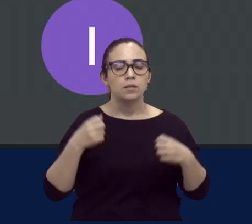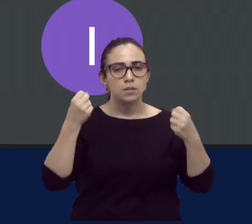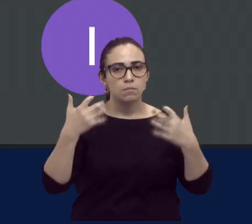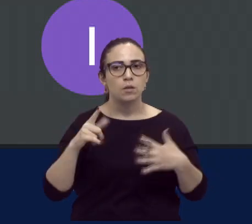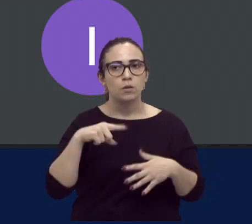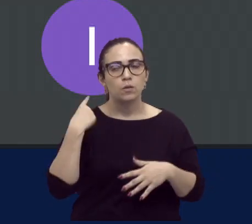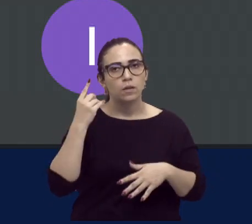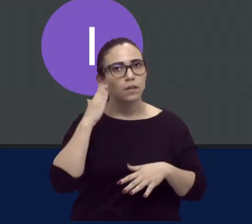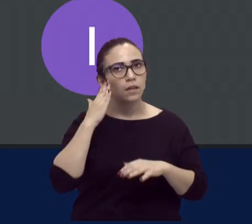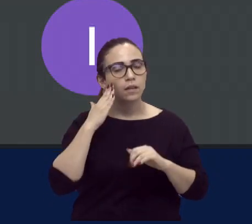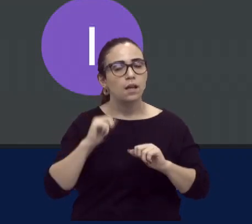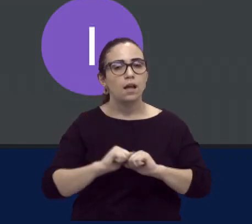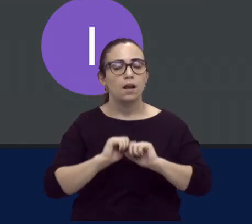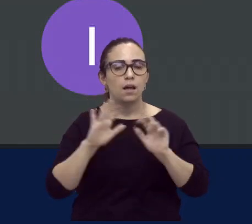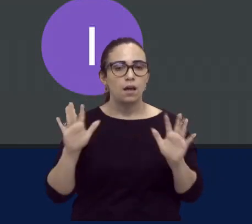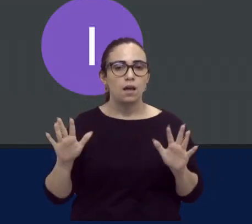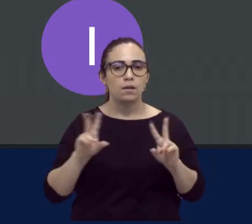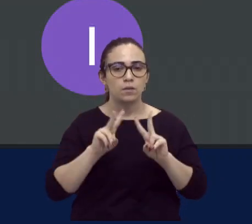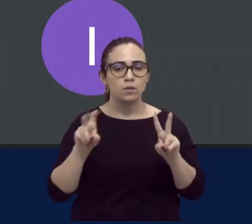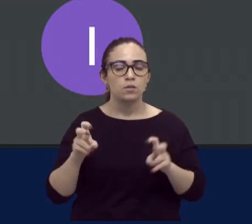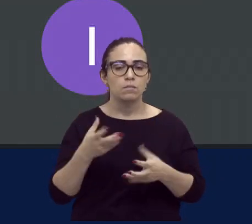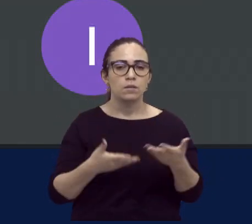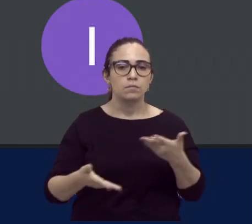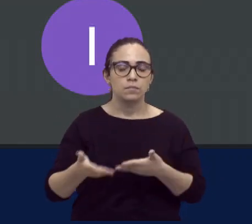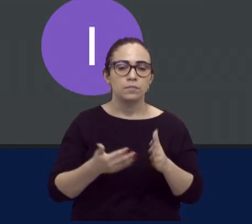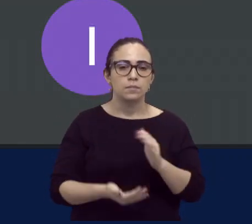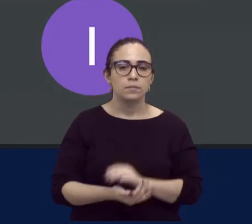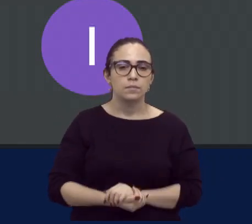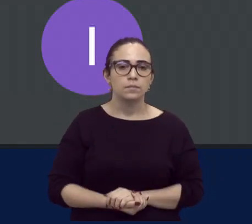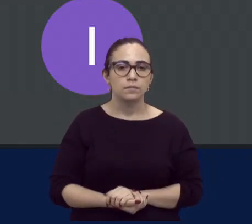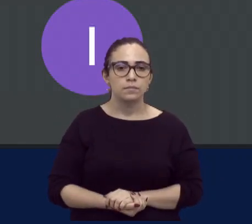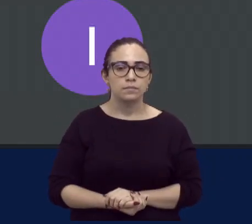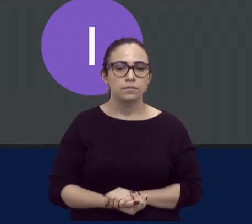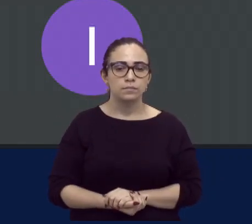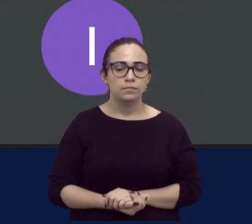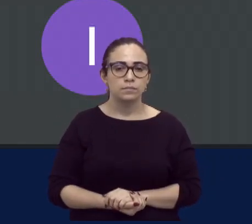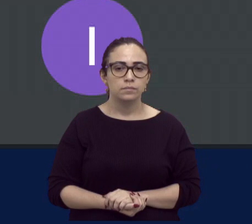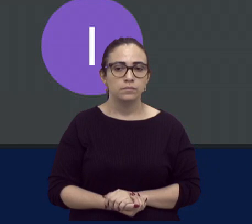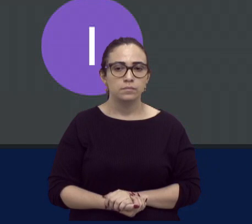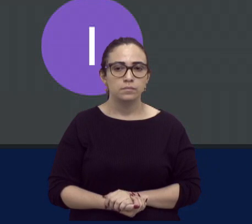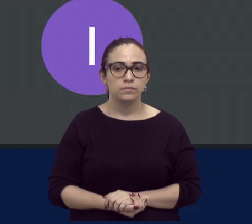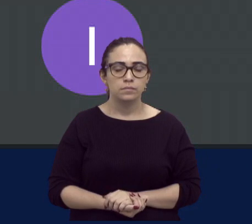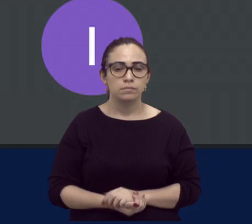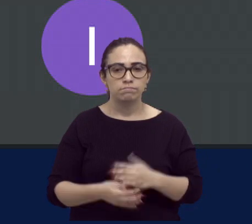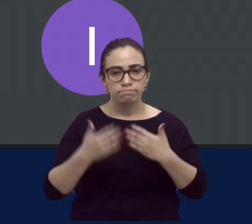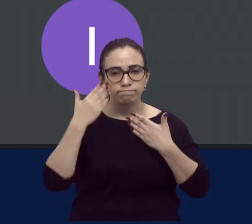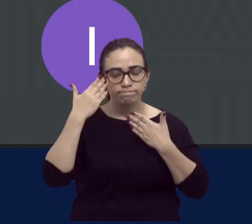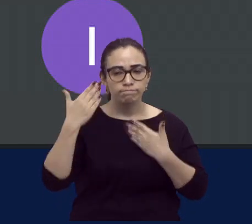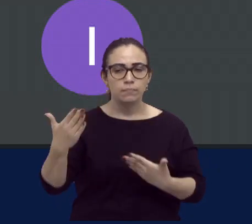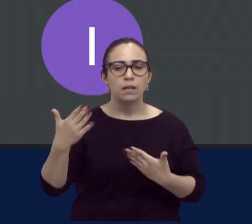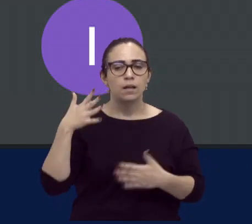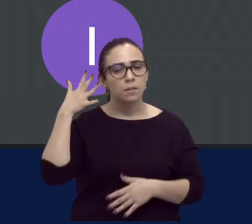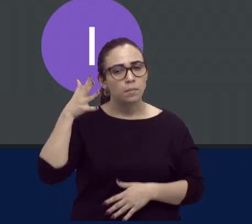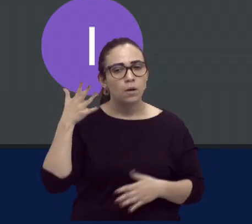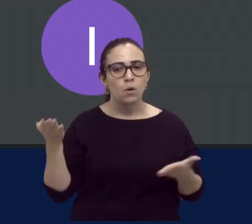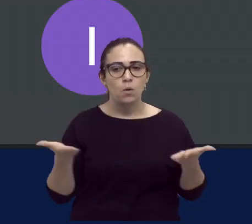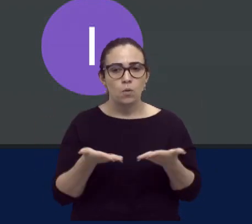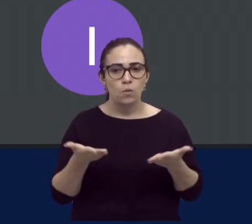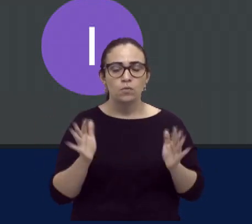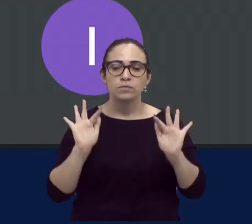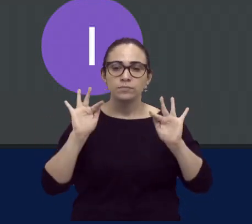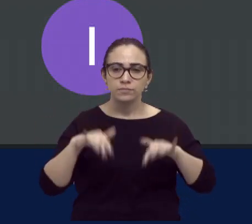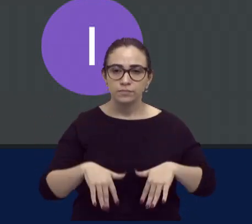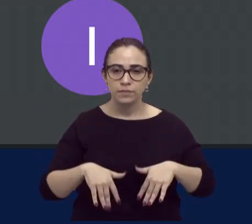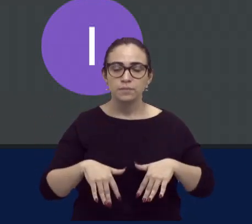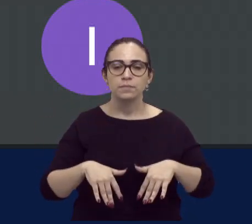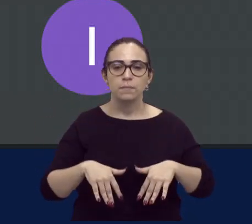nos elucidar, né, os pontos relacionados à CNV. Gente, é isso. Obrigado. A palestra de hoje está